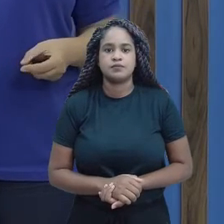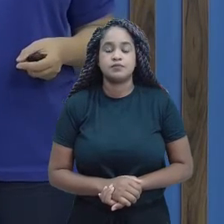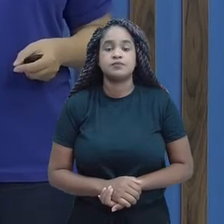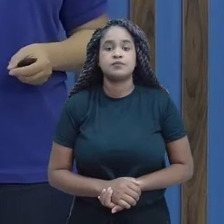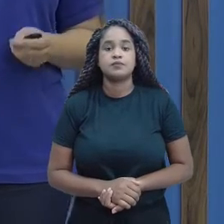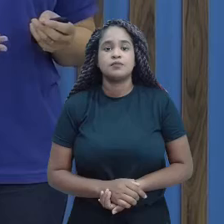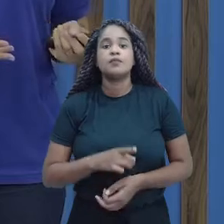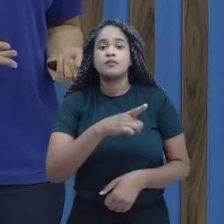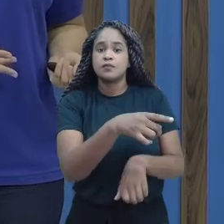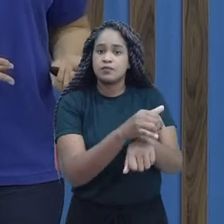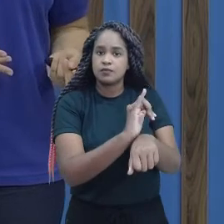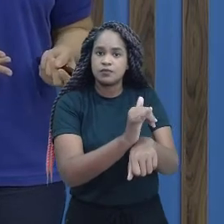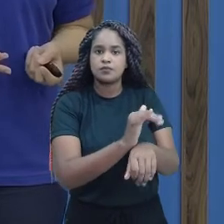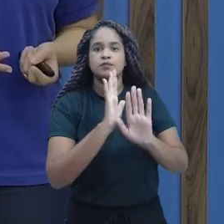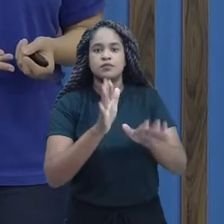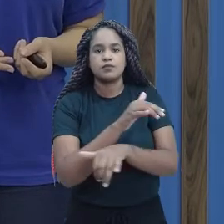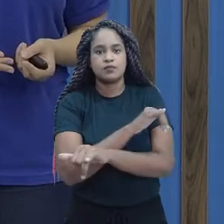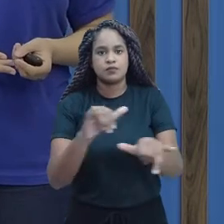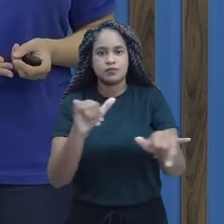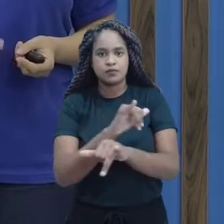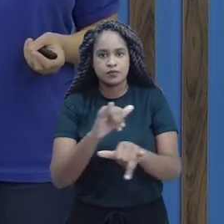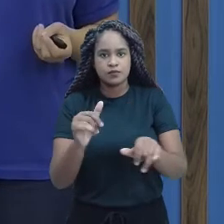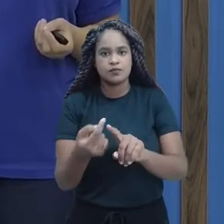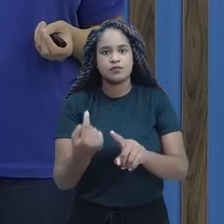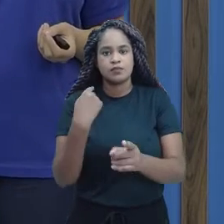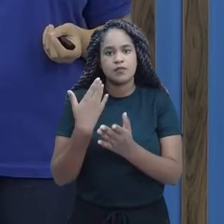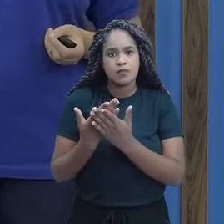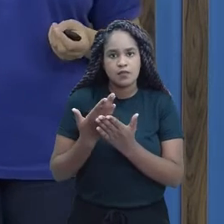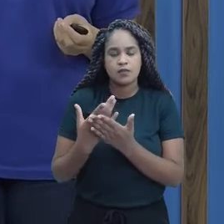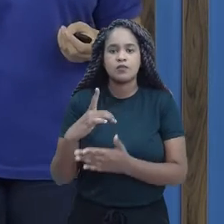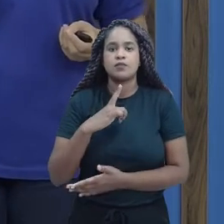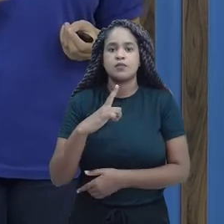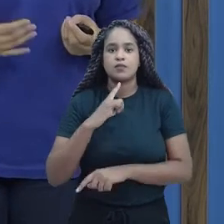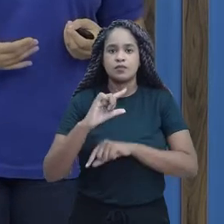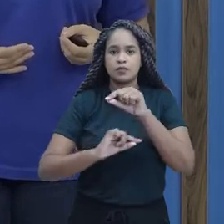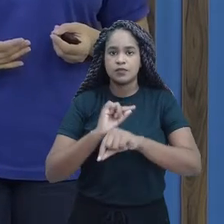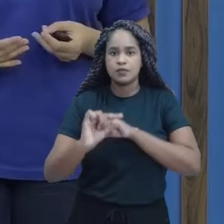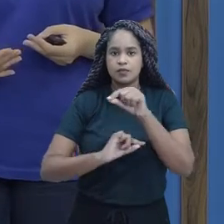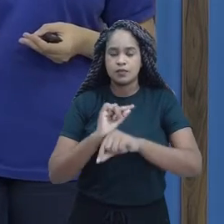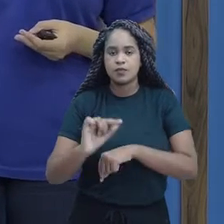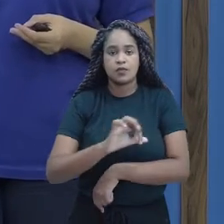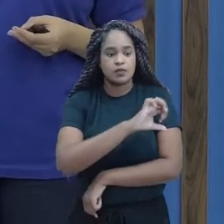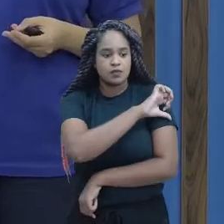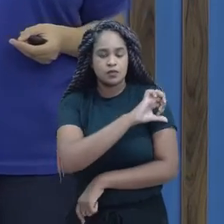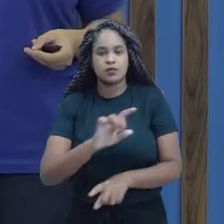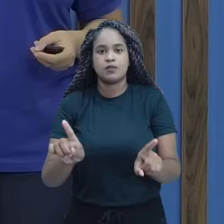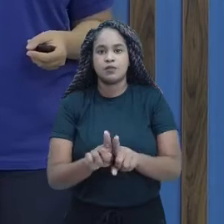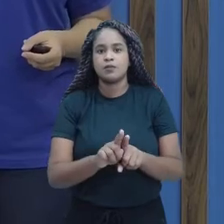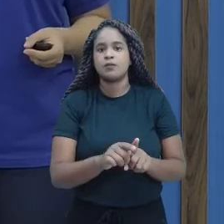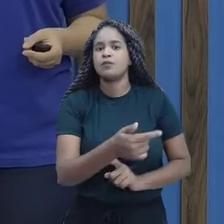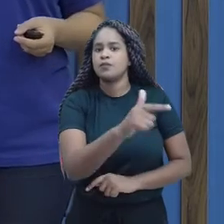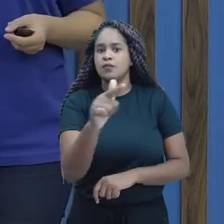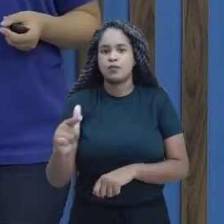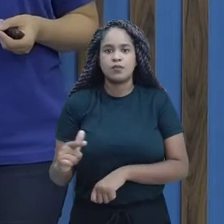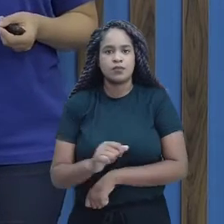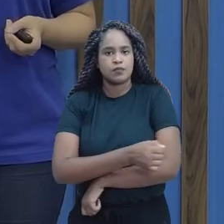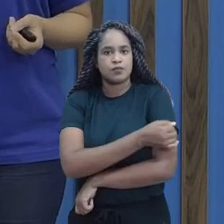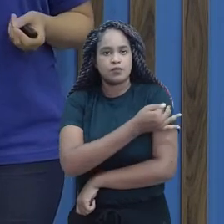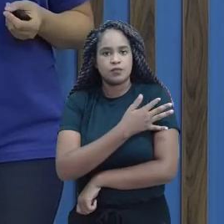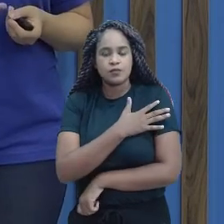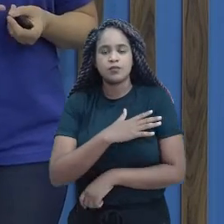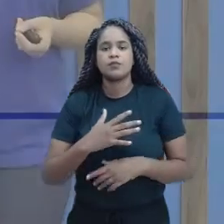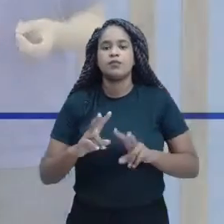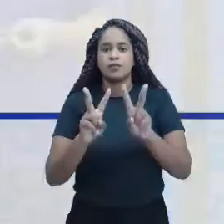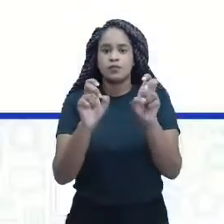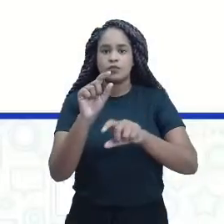no YouTube, a gente já tinha falado anteriormente, nas aulas, já existem, tanto no 9º ano quanto nas outras turmas, aulas